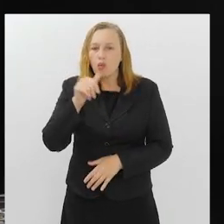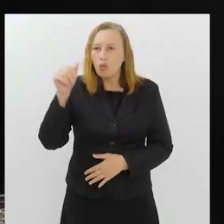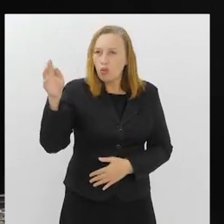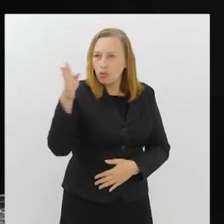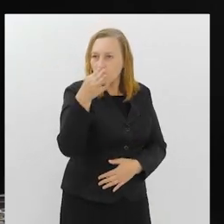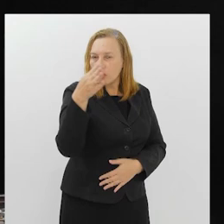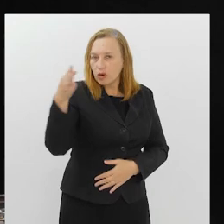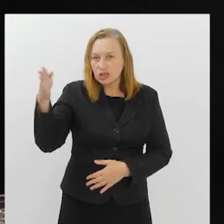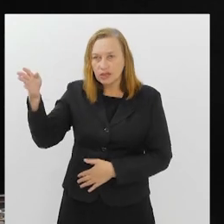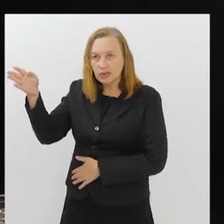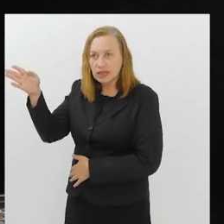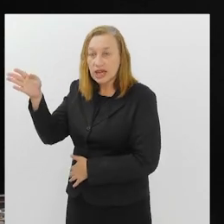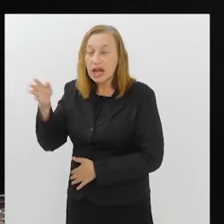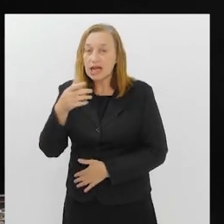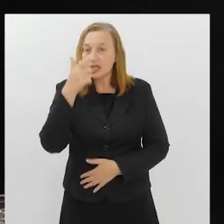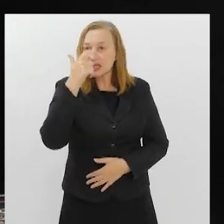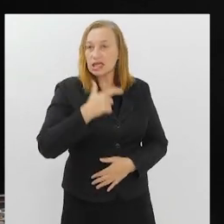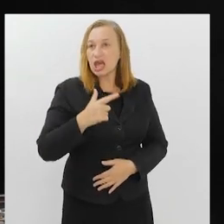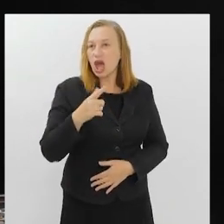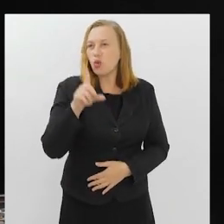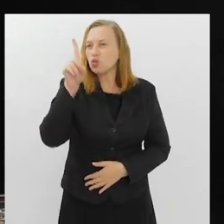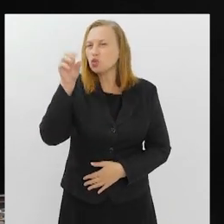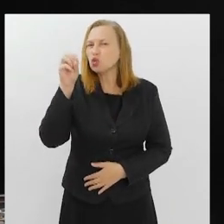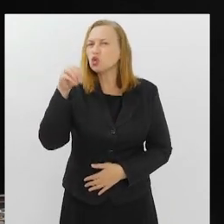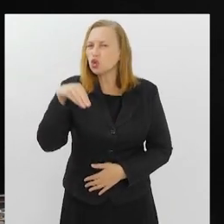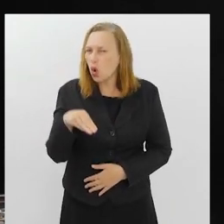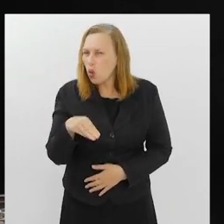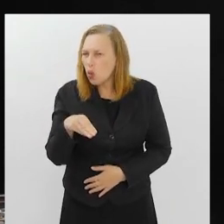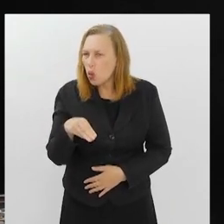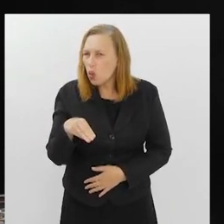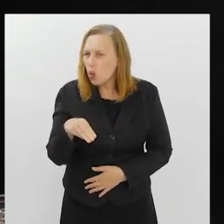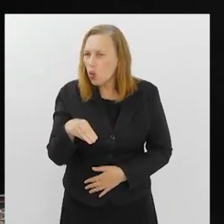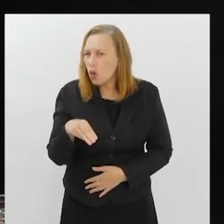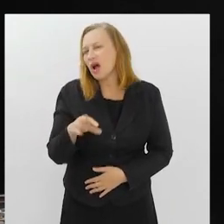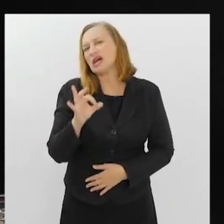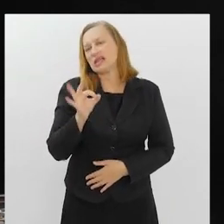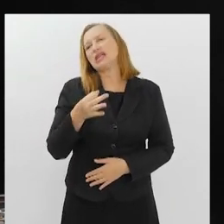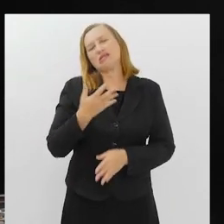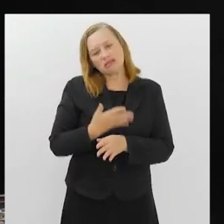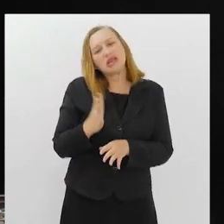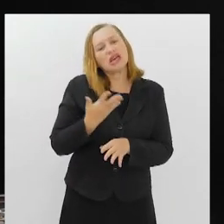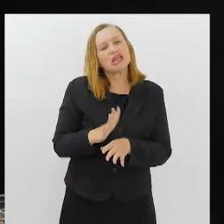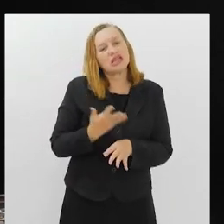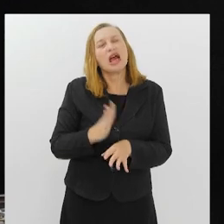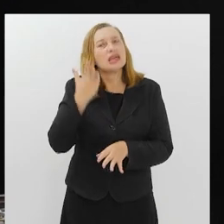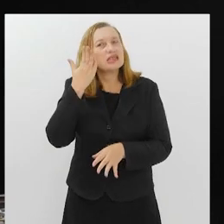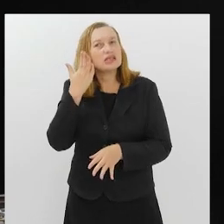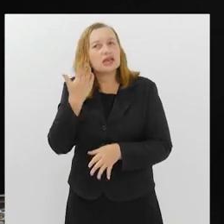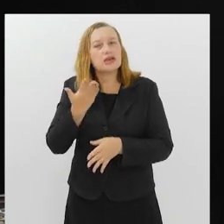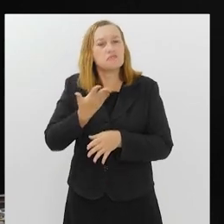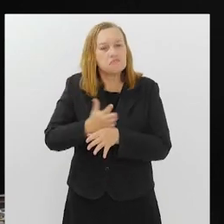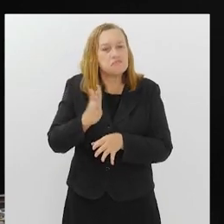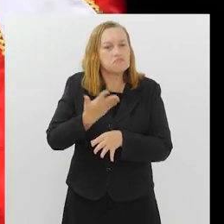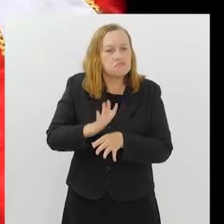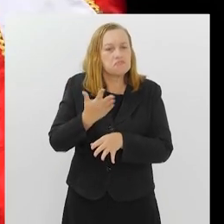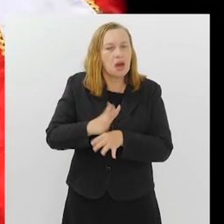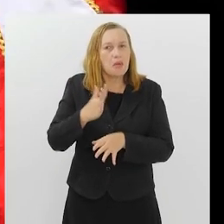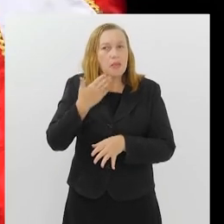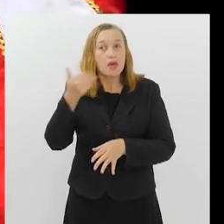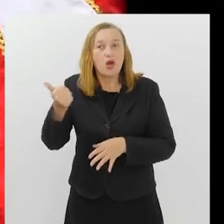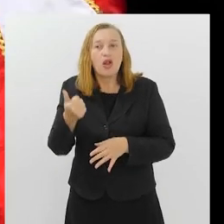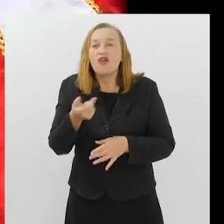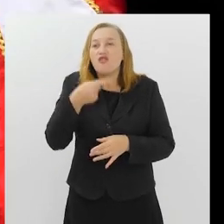que porta-bandeira, ser porta-bandeira, é um dom que vem? É evidente que você tem que treinar, você tem que se aperfeiçoar,